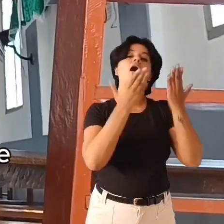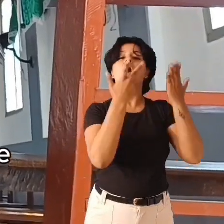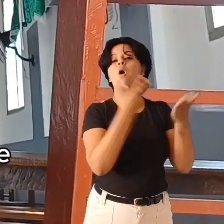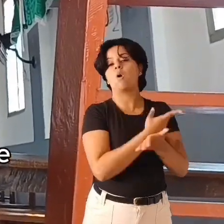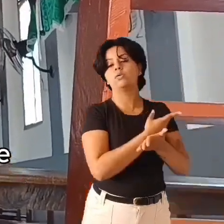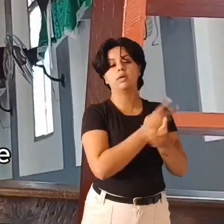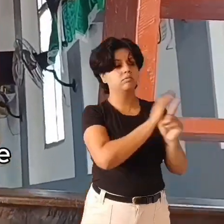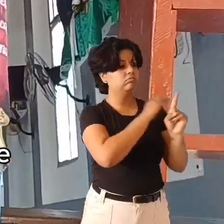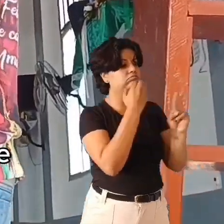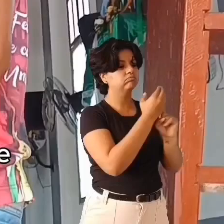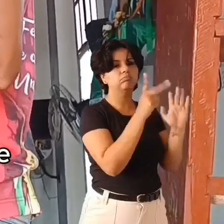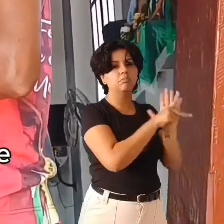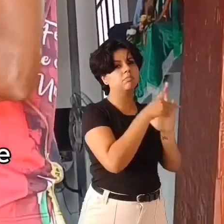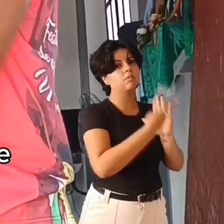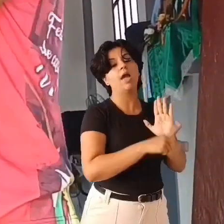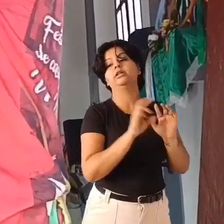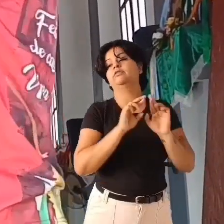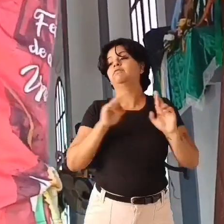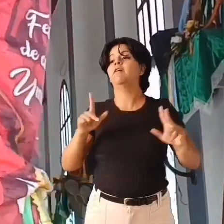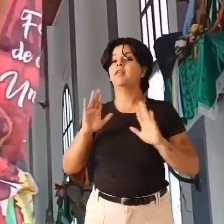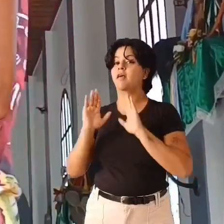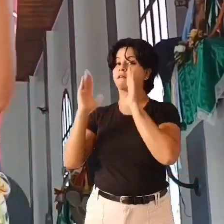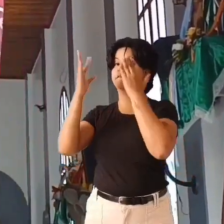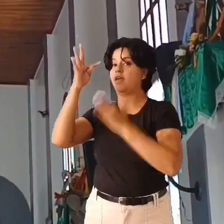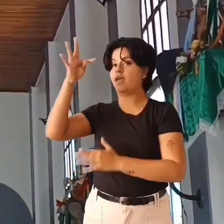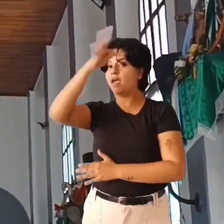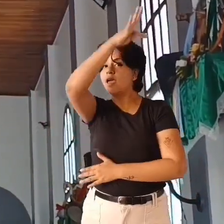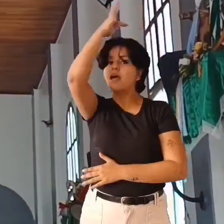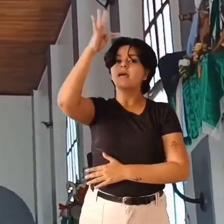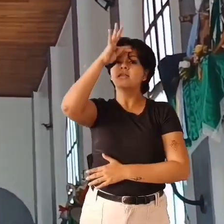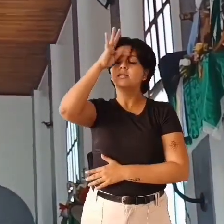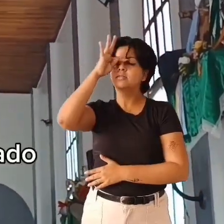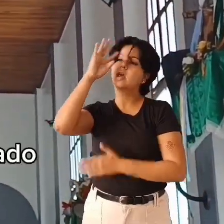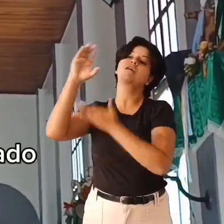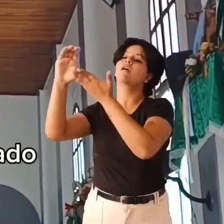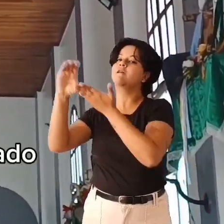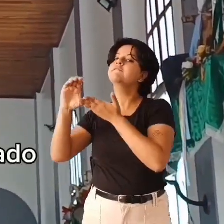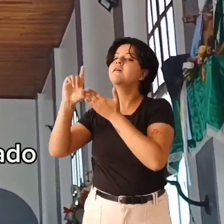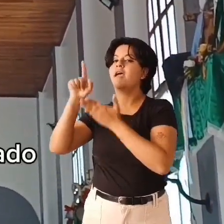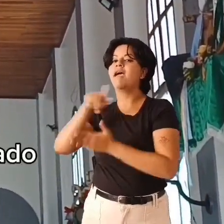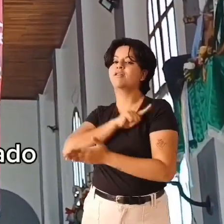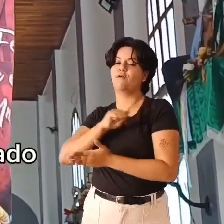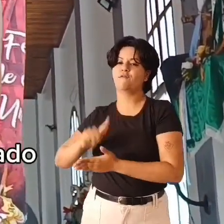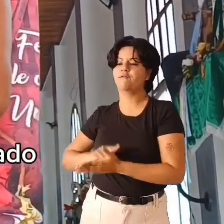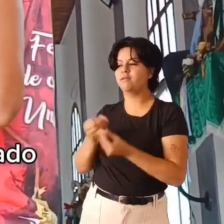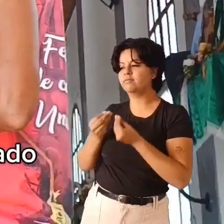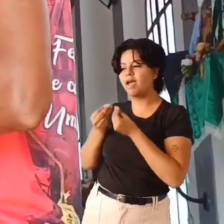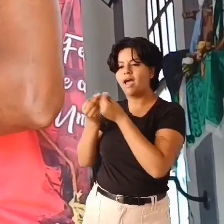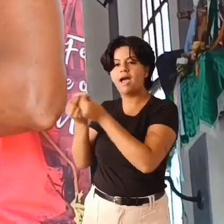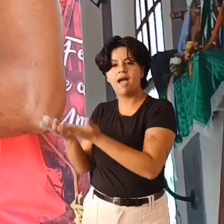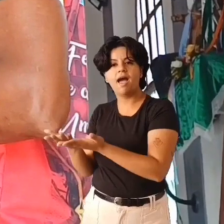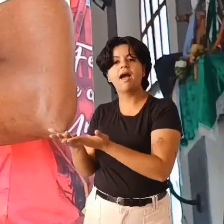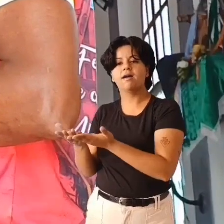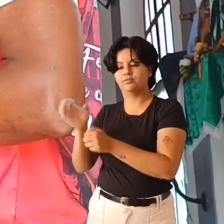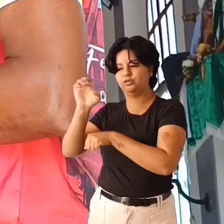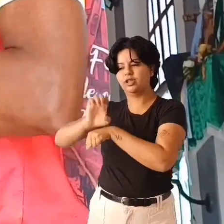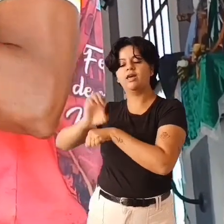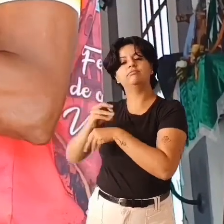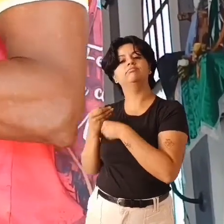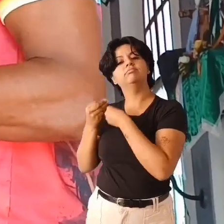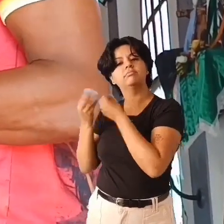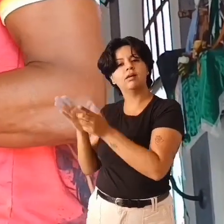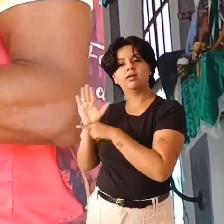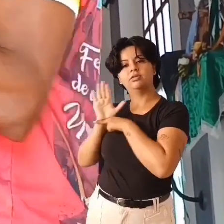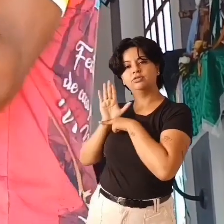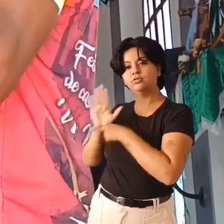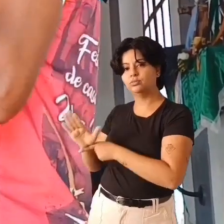ela é toda feita pela comunidade. Diferente da festa de Santiago, que é uma festa bancada pelo governo do Estado. Né? Pelo